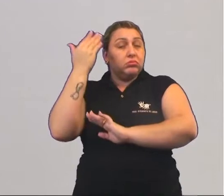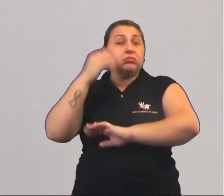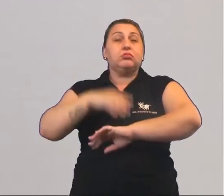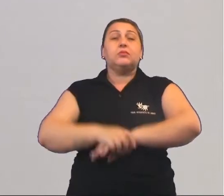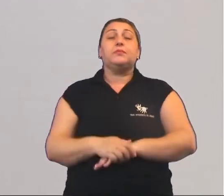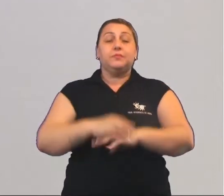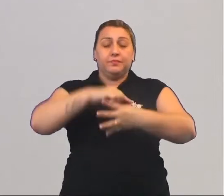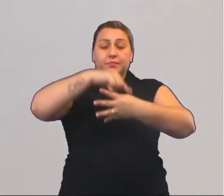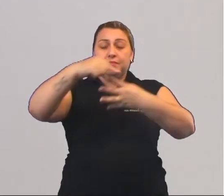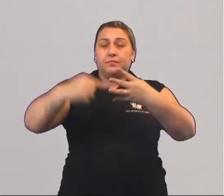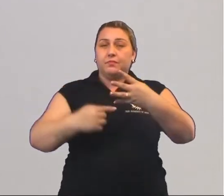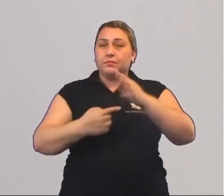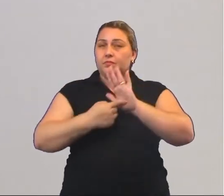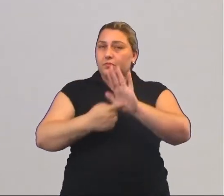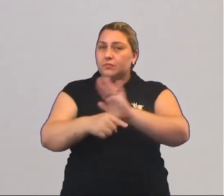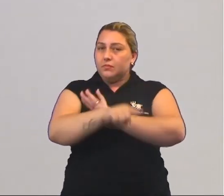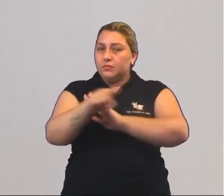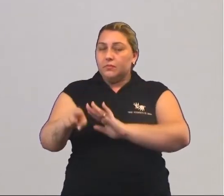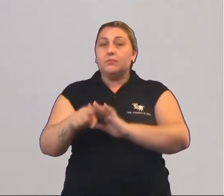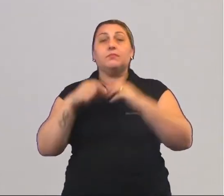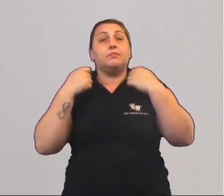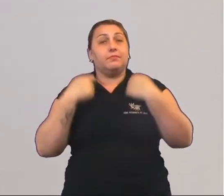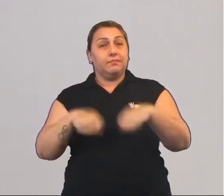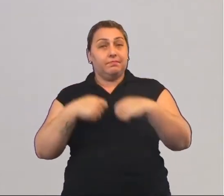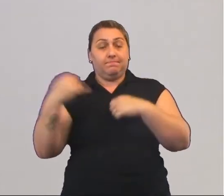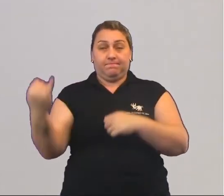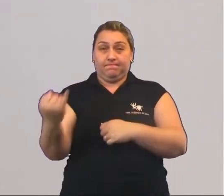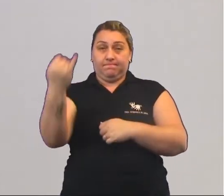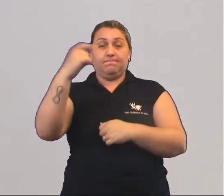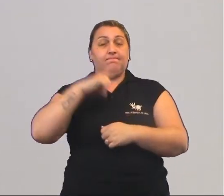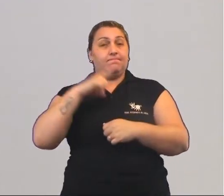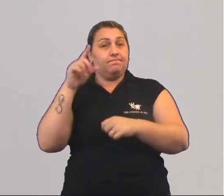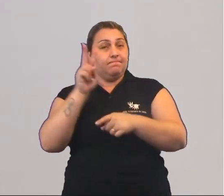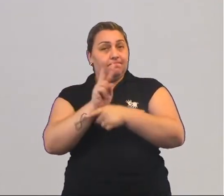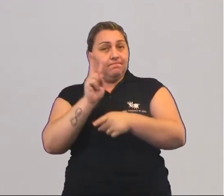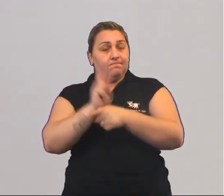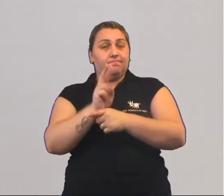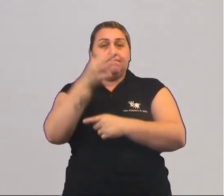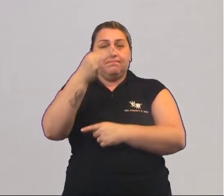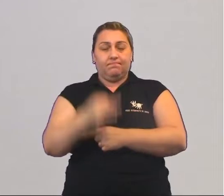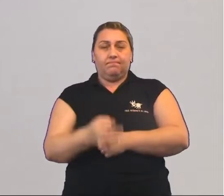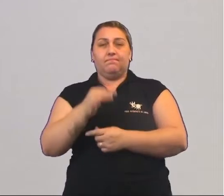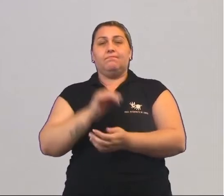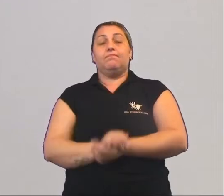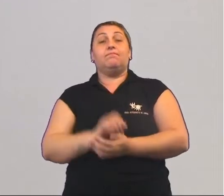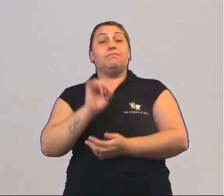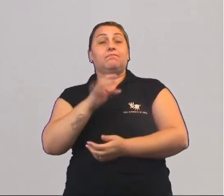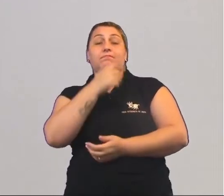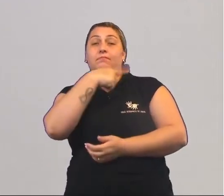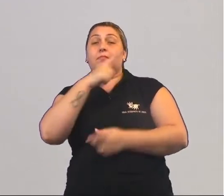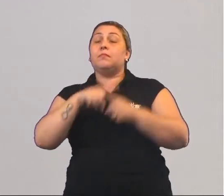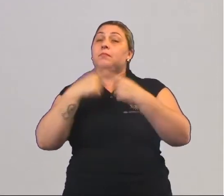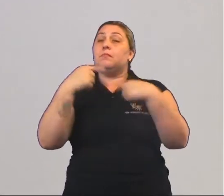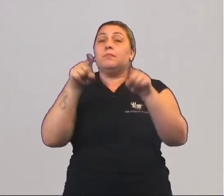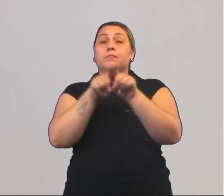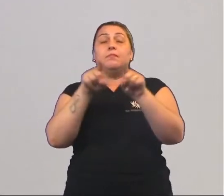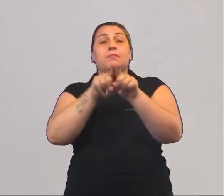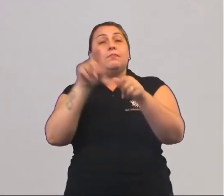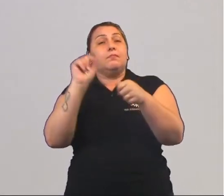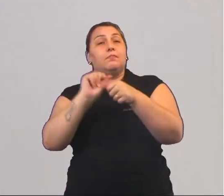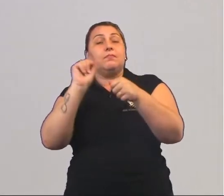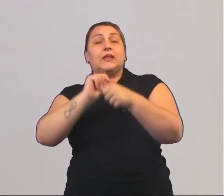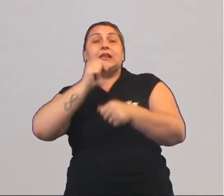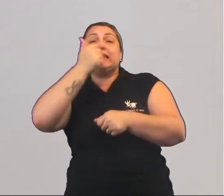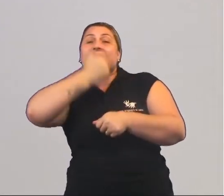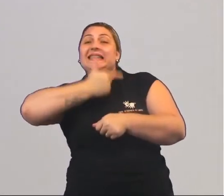anteriormente, daquelas 4 que eu sugeri aqui. Então, é necessário nós termos esse cuidado, tá certo? De não só escovar, mas também realizar